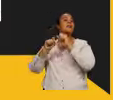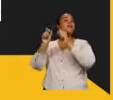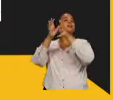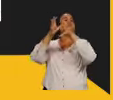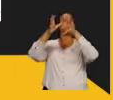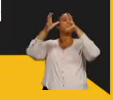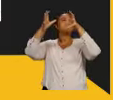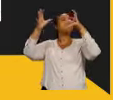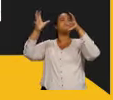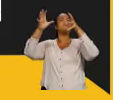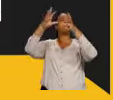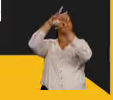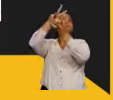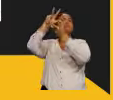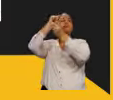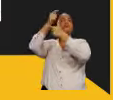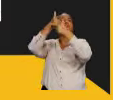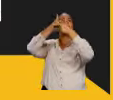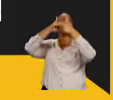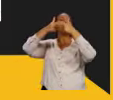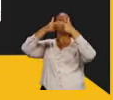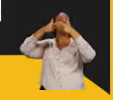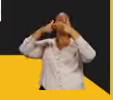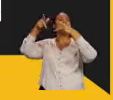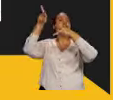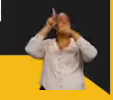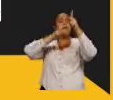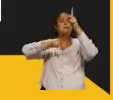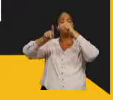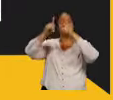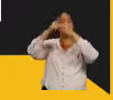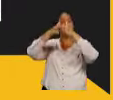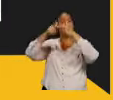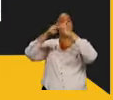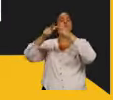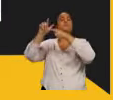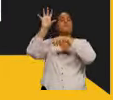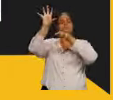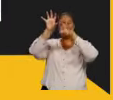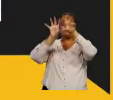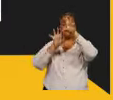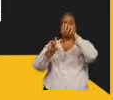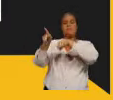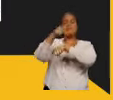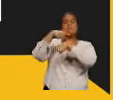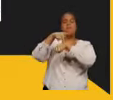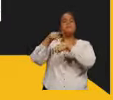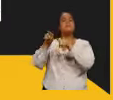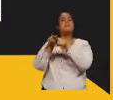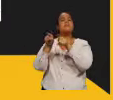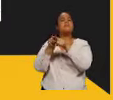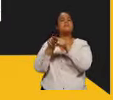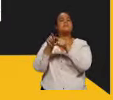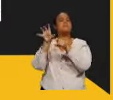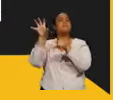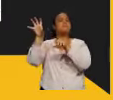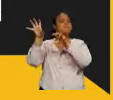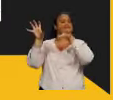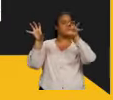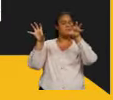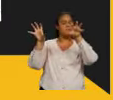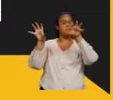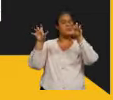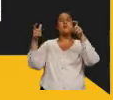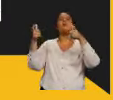do mundo ou seja dividindo a população de cada um daqueles continentes e países pela área que cada um